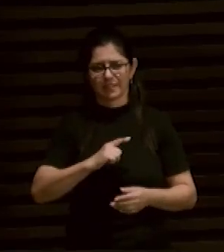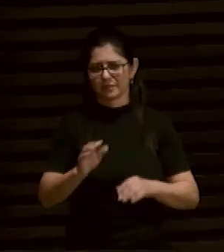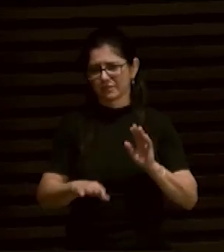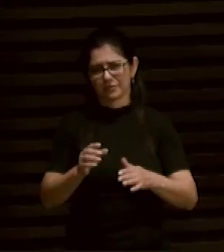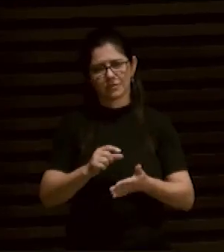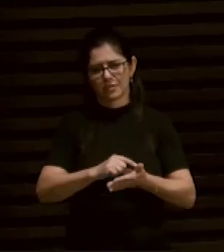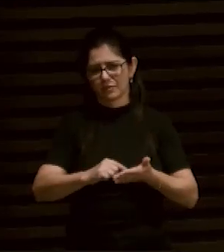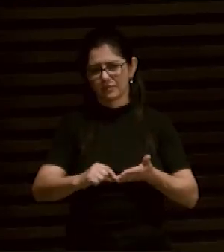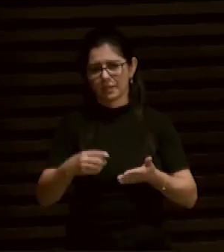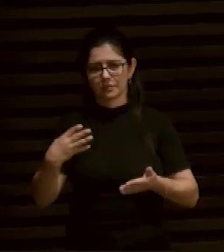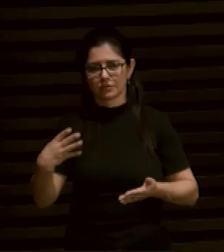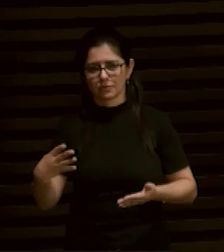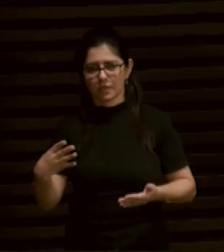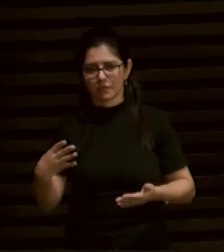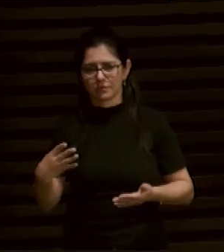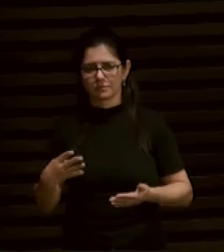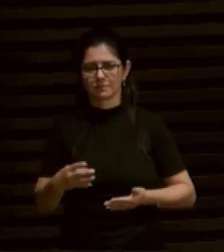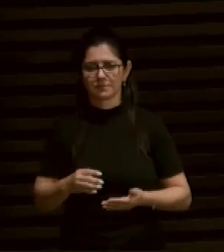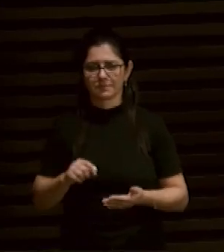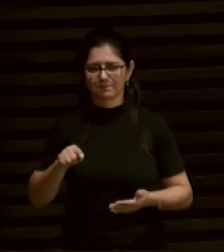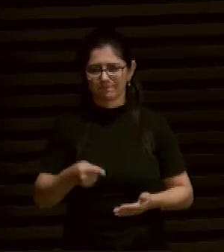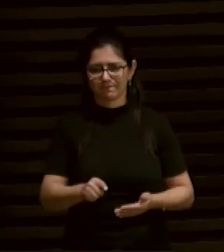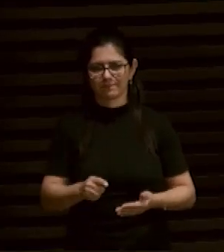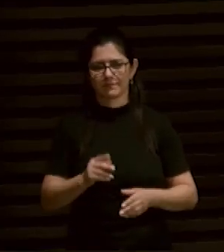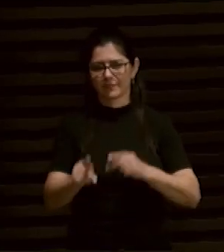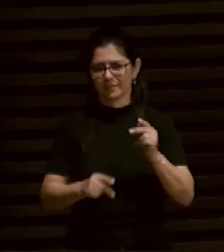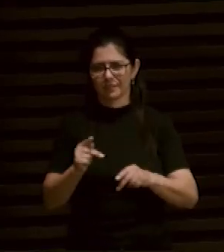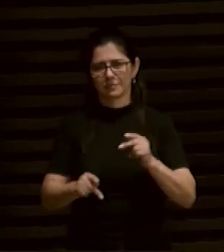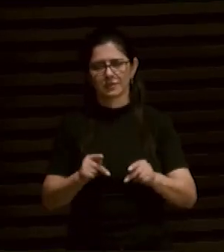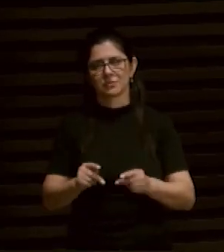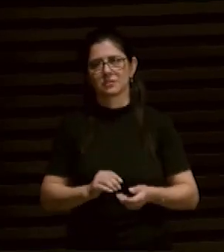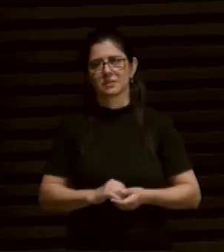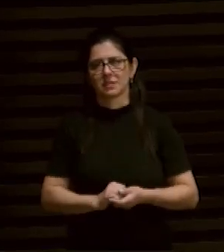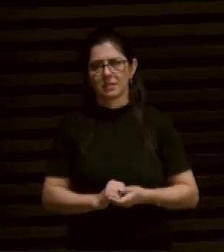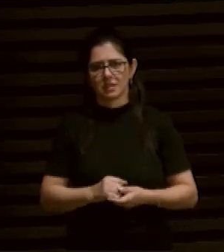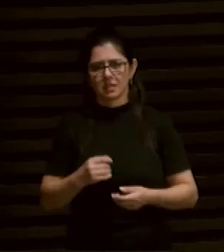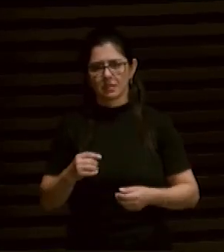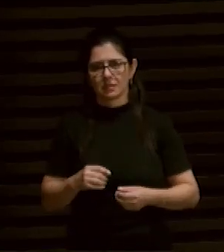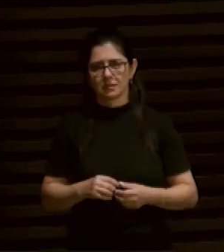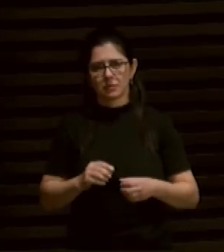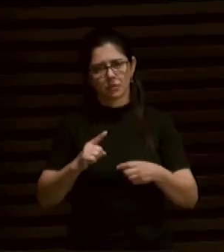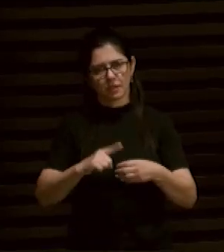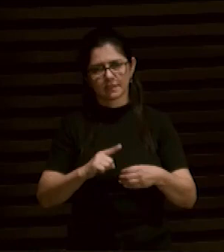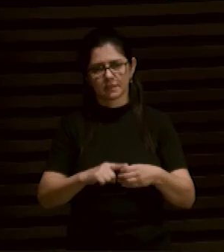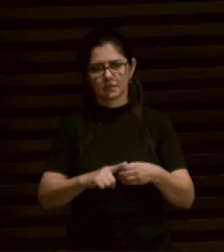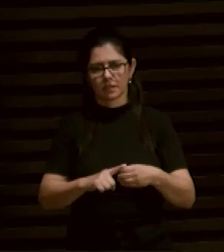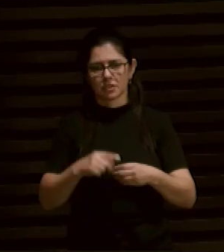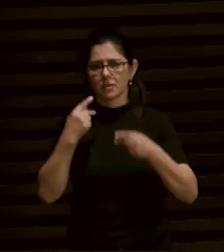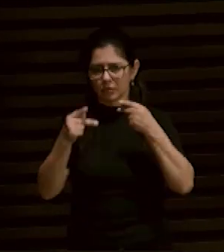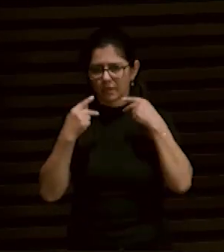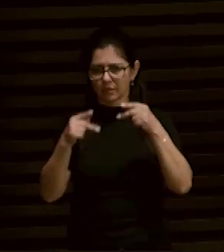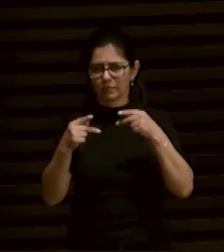é surpreendente. Vai dizer que Jonas começou a percorrer a cidade proclamando a palavra do Senhor.